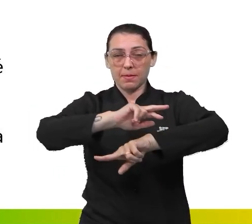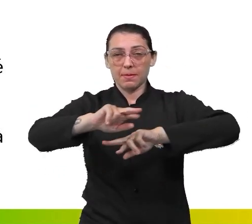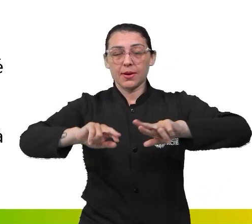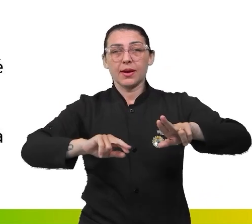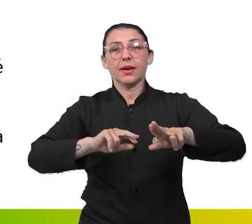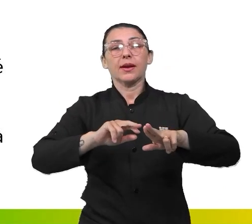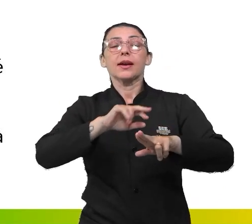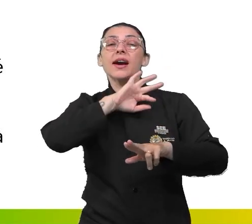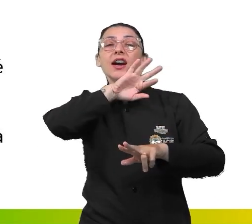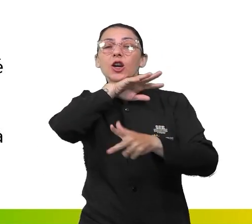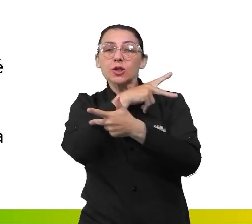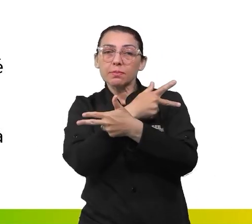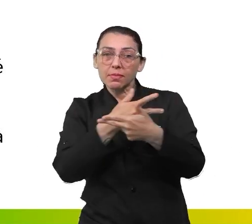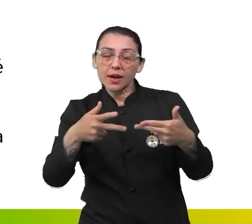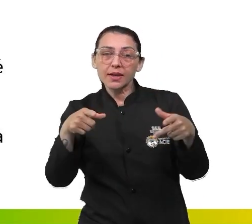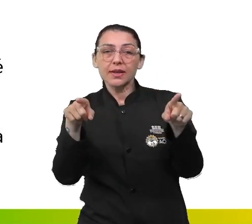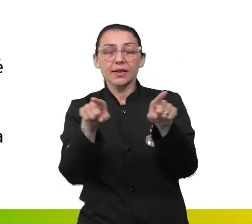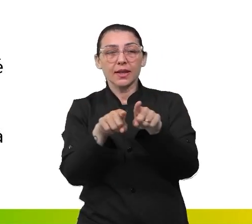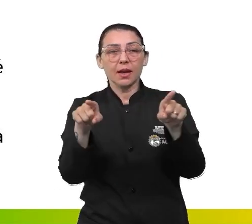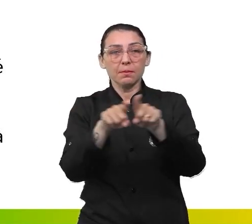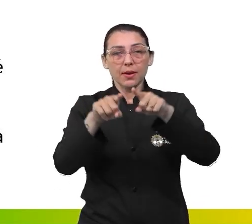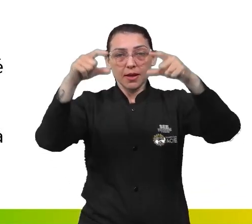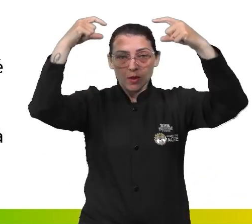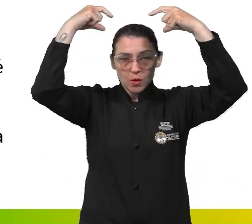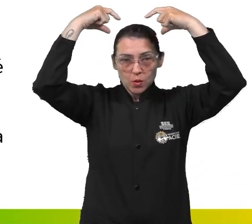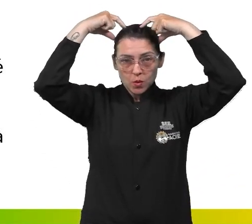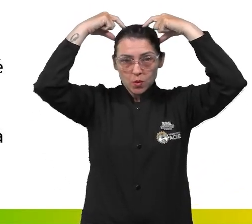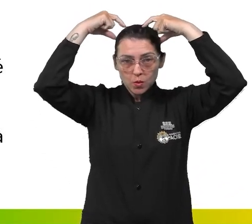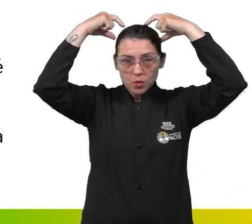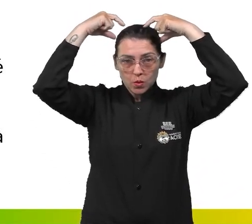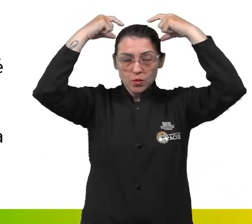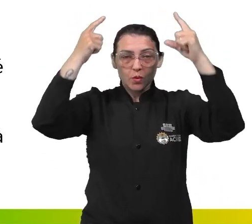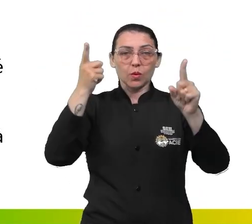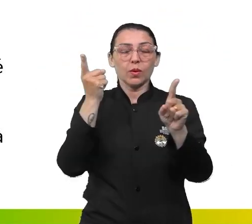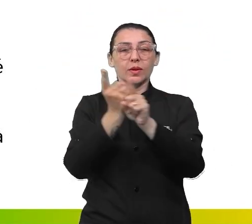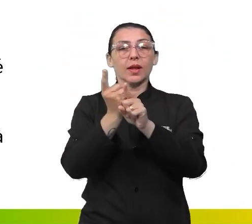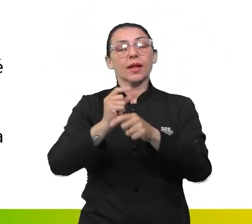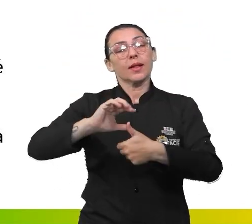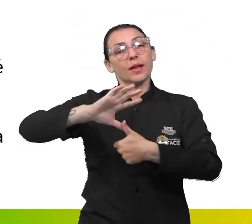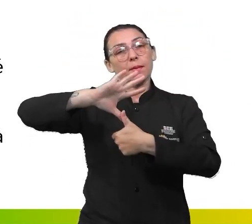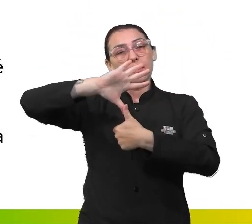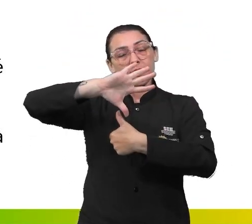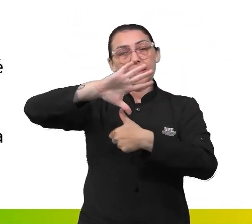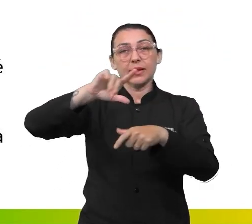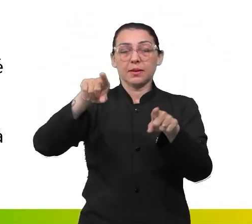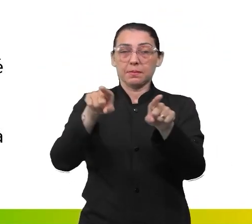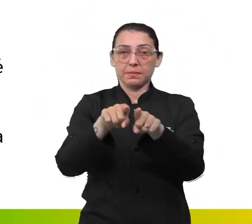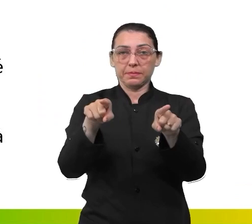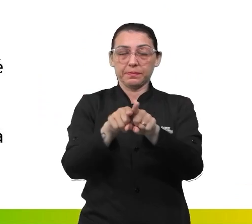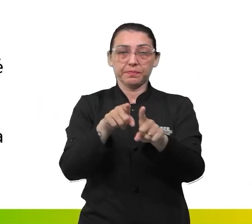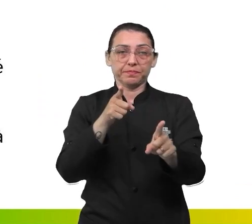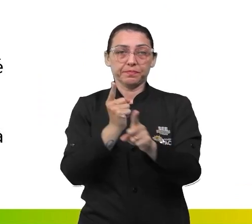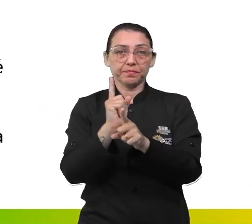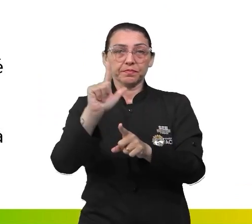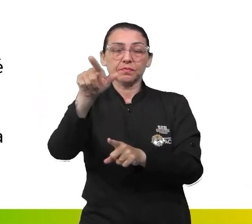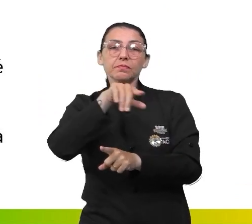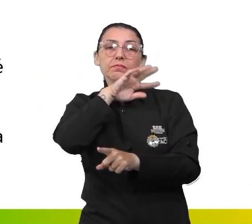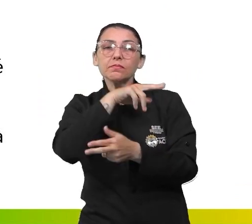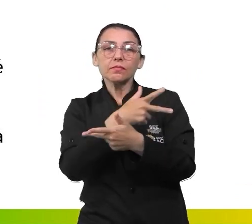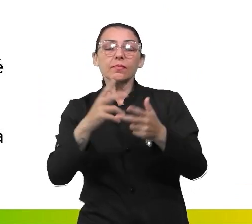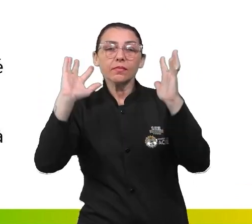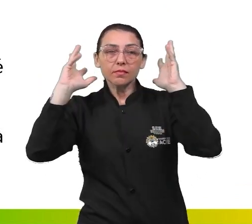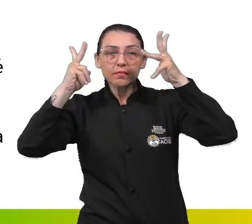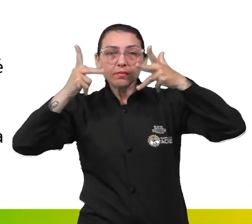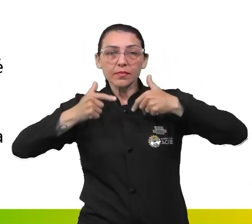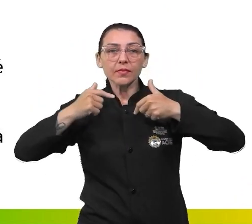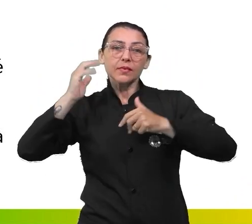grandes mamíferos, como o urso, encontrado lá na América do Norte, até mesmo outros animais, como a